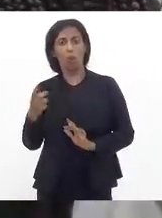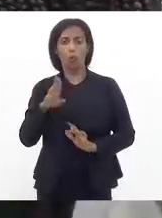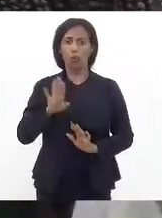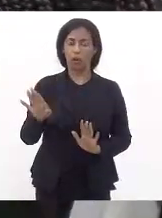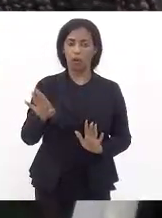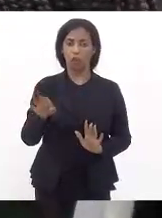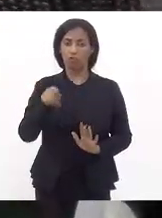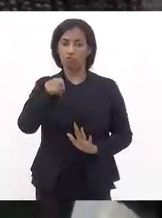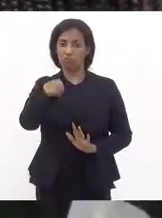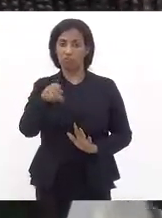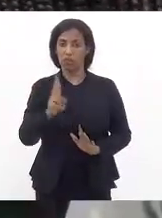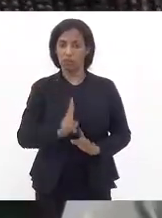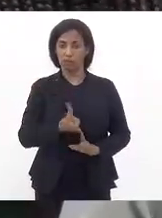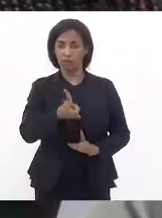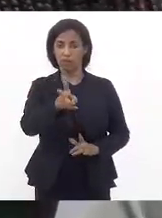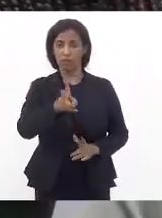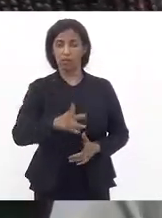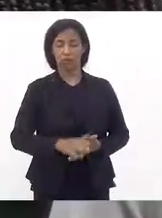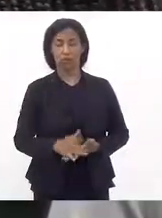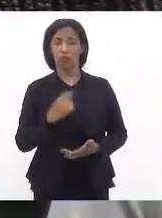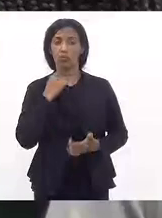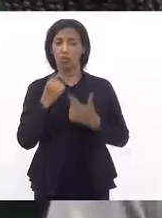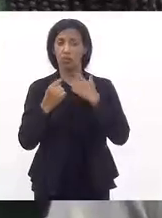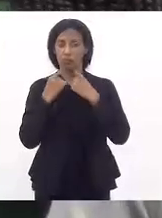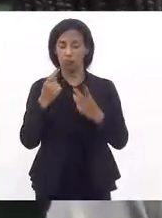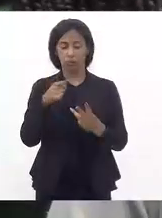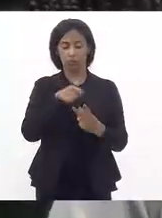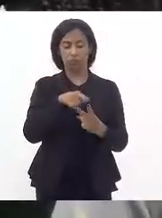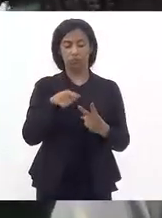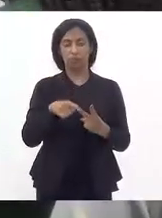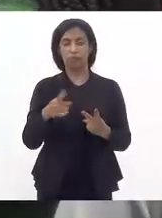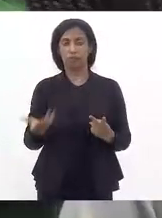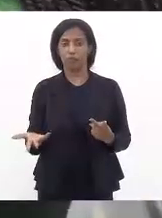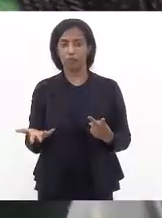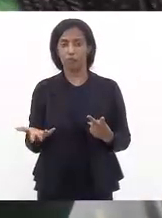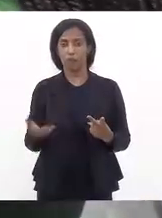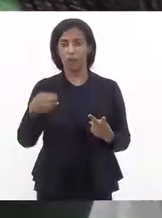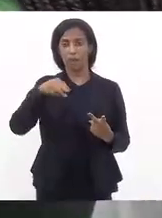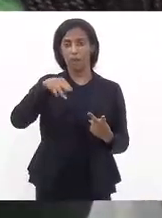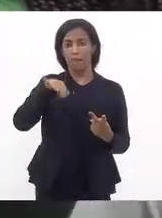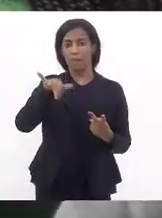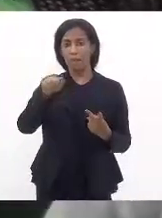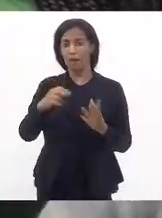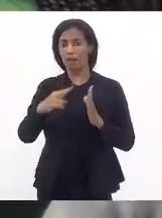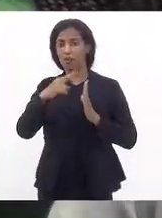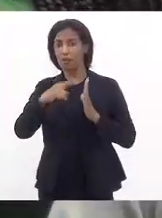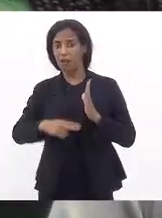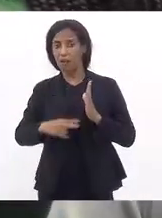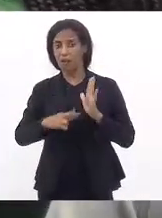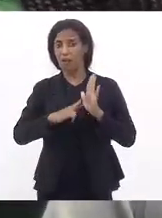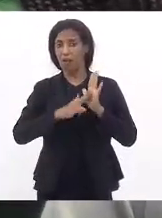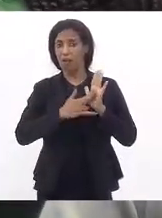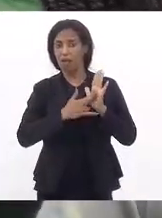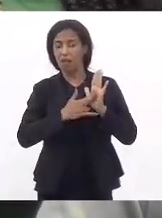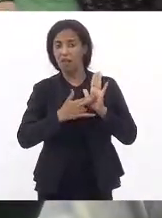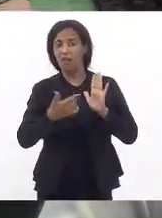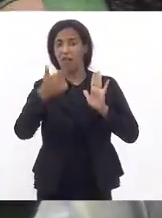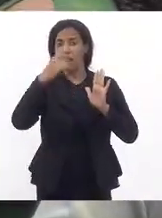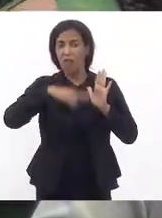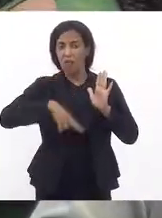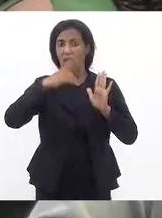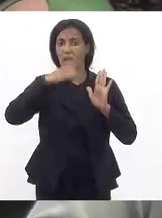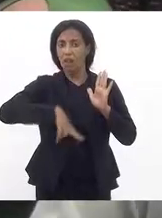a senhora vai continuar na dúvida O Marquinho Valeu o Regimento Interno 25